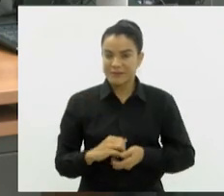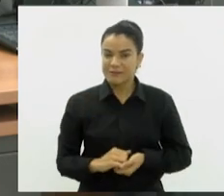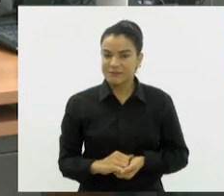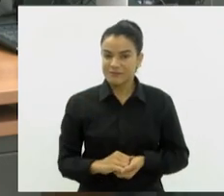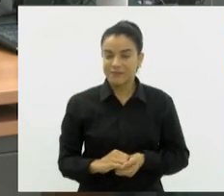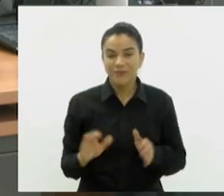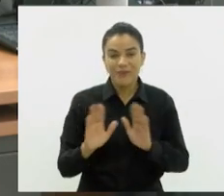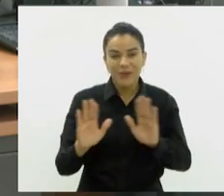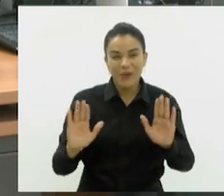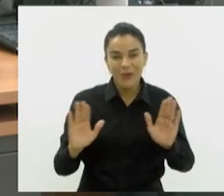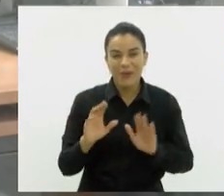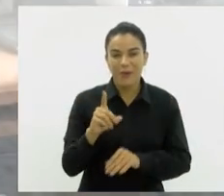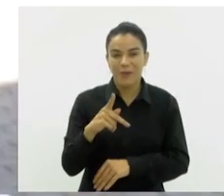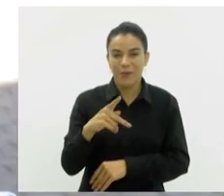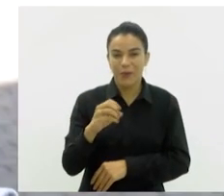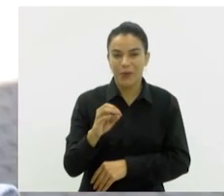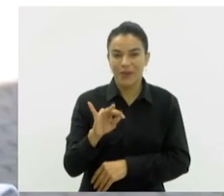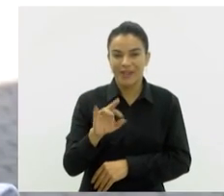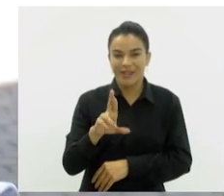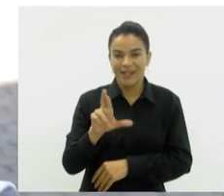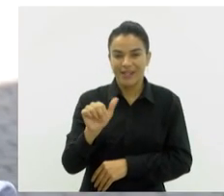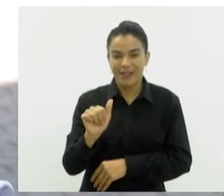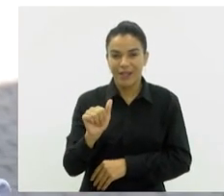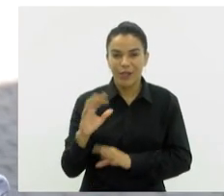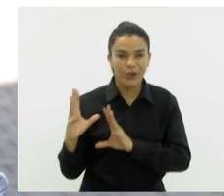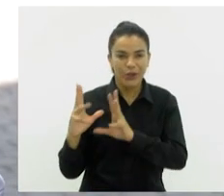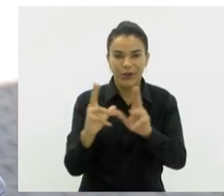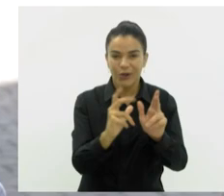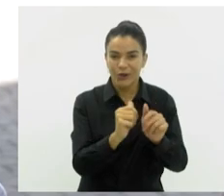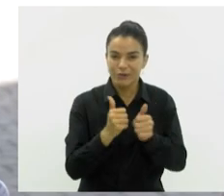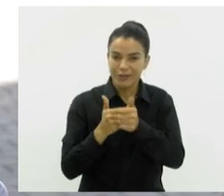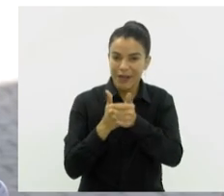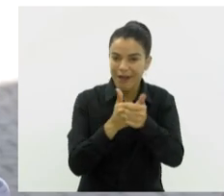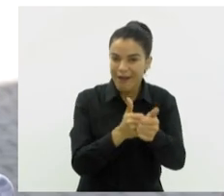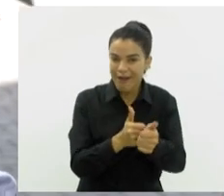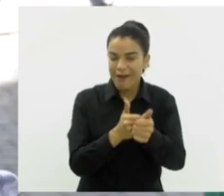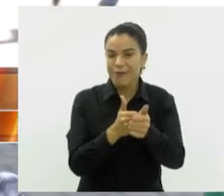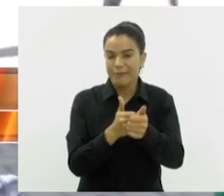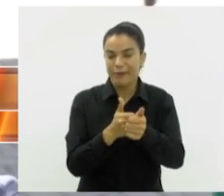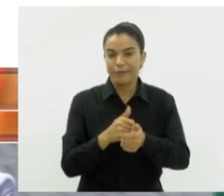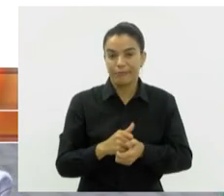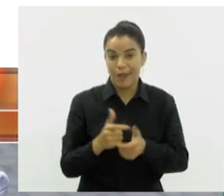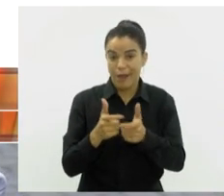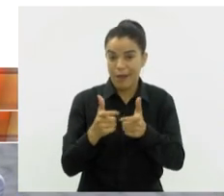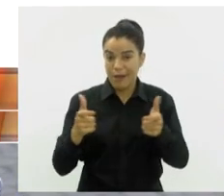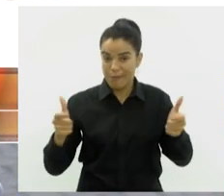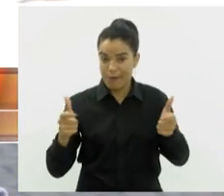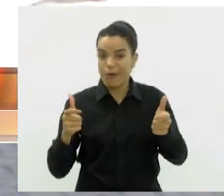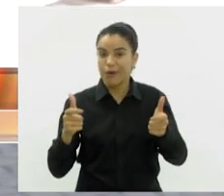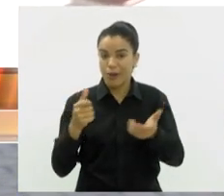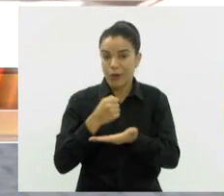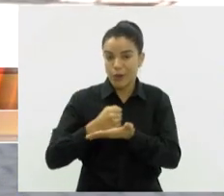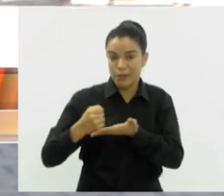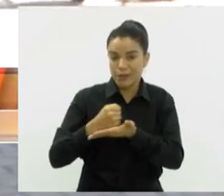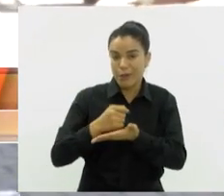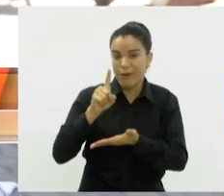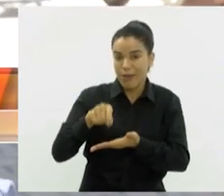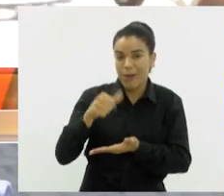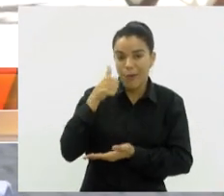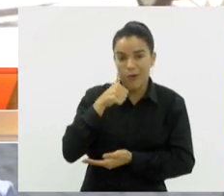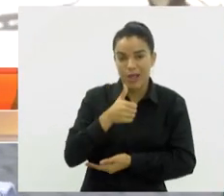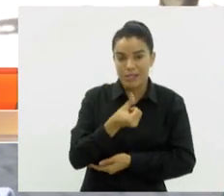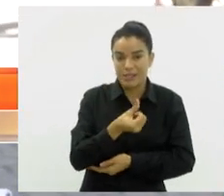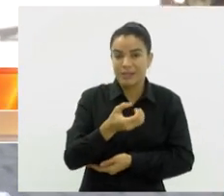chefia Bom dia toos a TV alerge embora seja a maioria no mercado de trabalho né cerca de